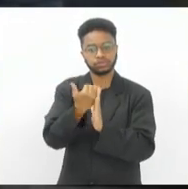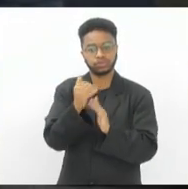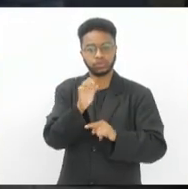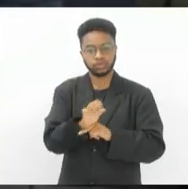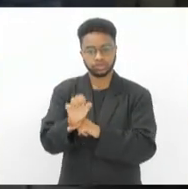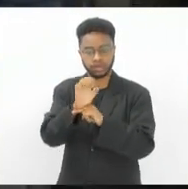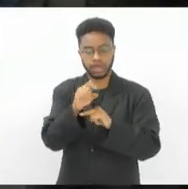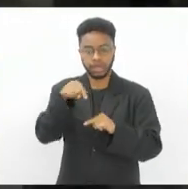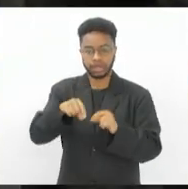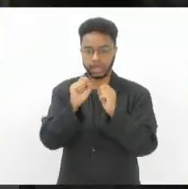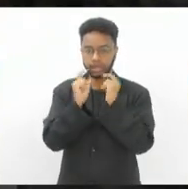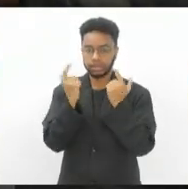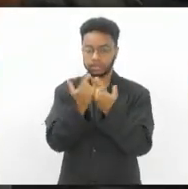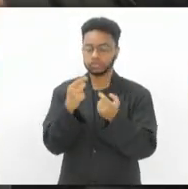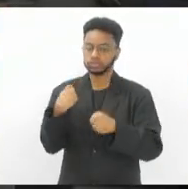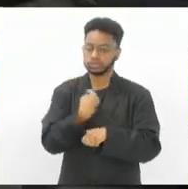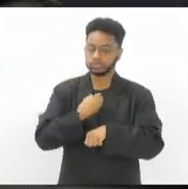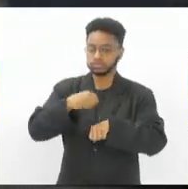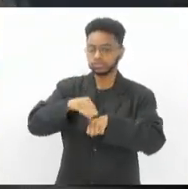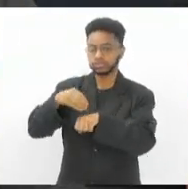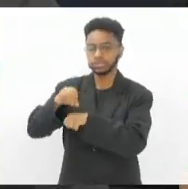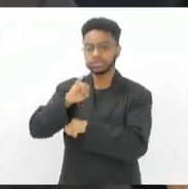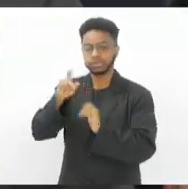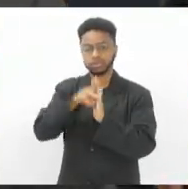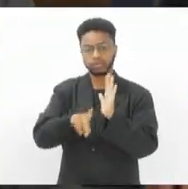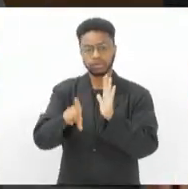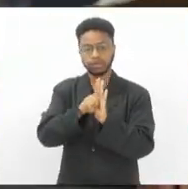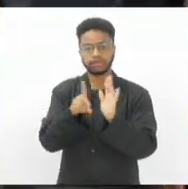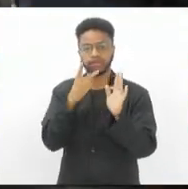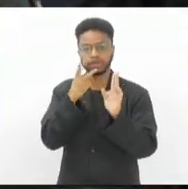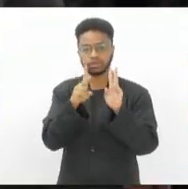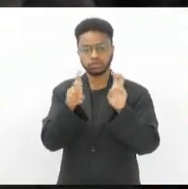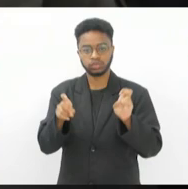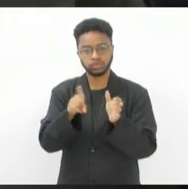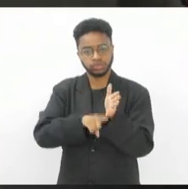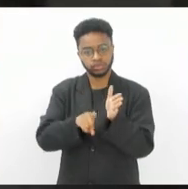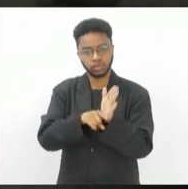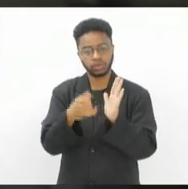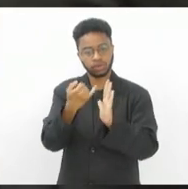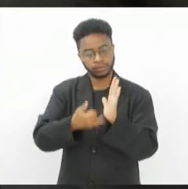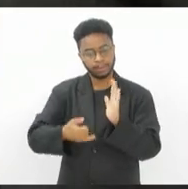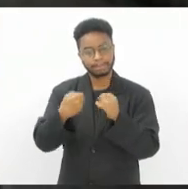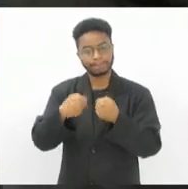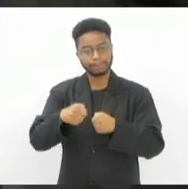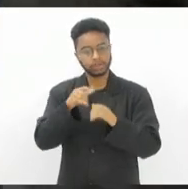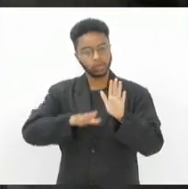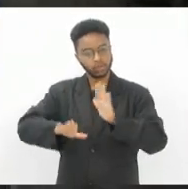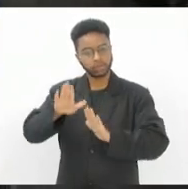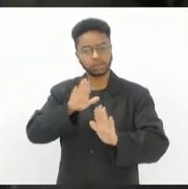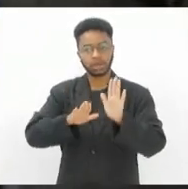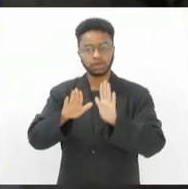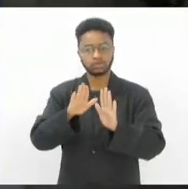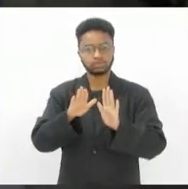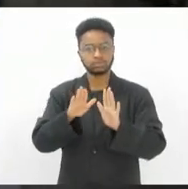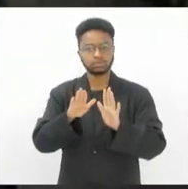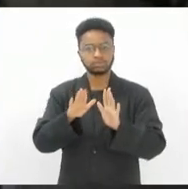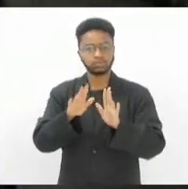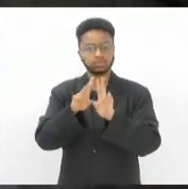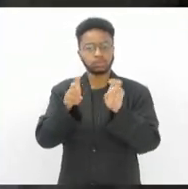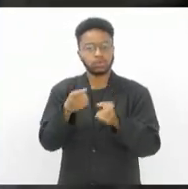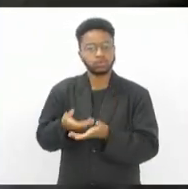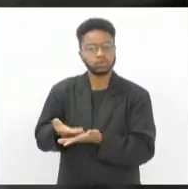nos projetos de lei que tratem de benefício fiscal que seja tenha o cuidado com os estudos de